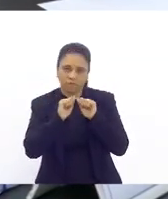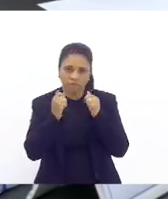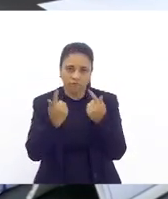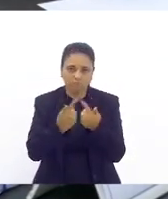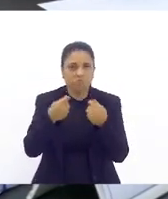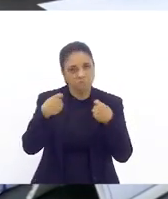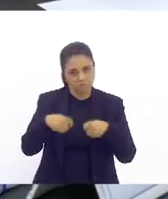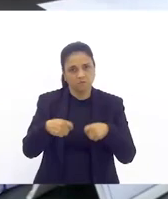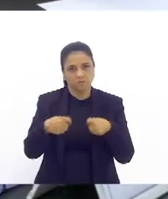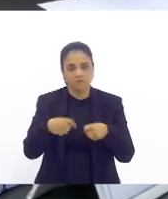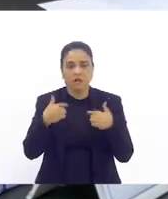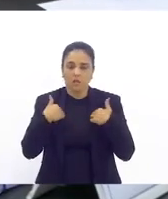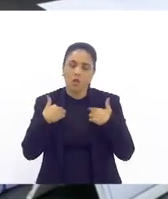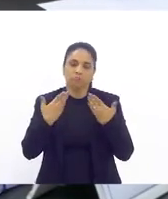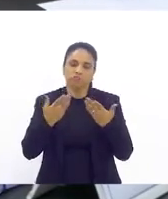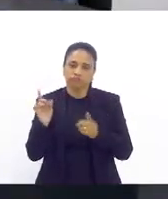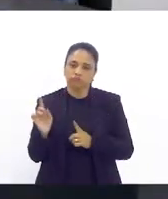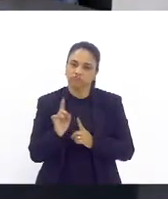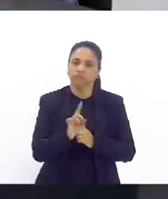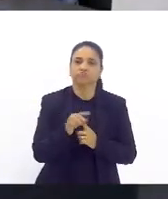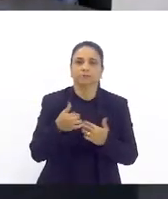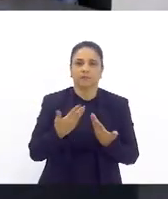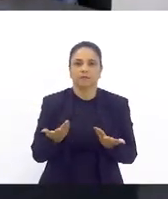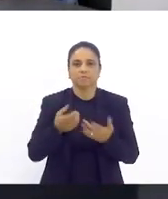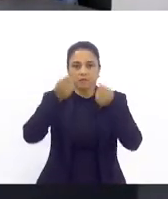nós estamos à disposição obrigado